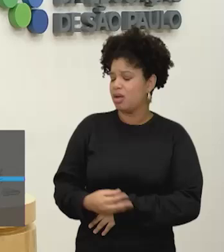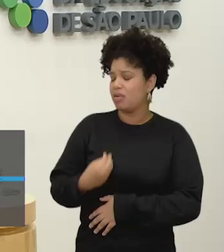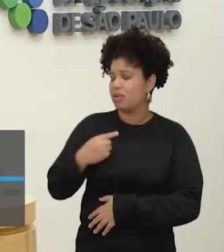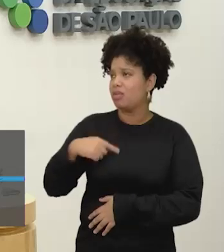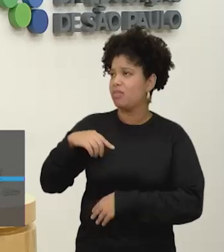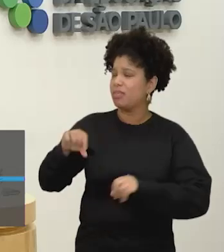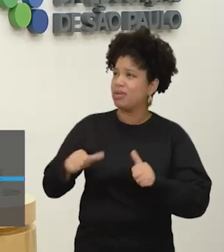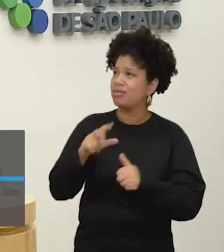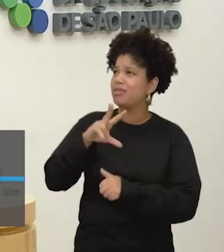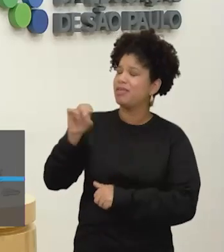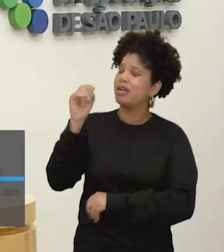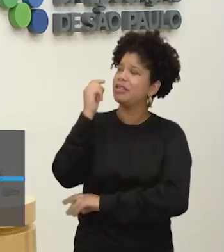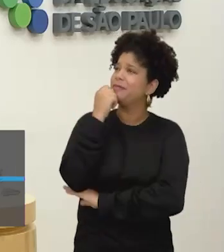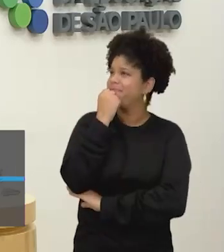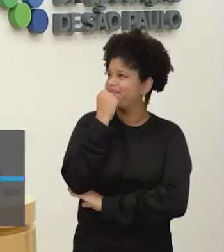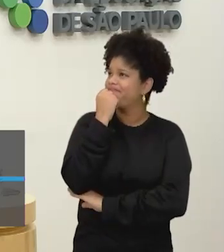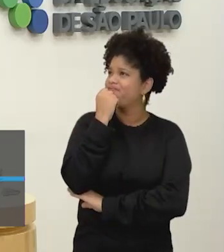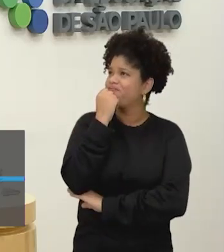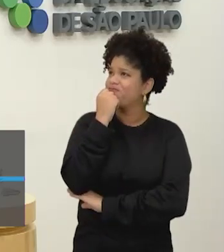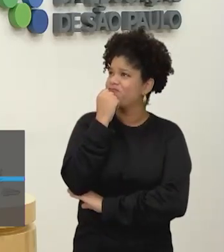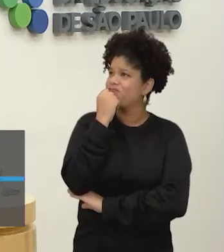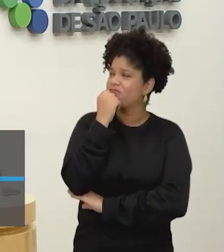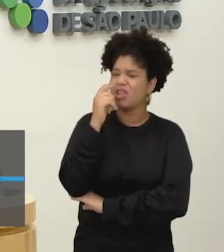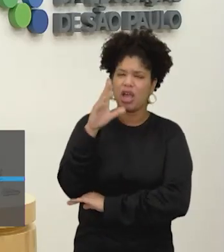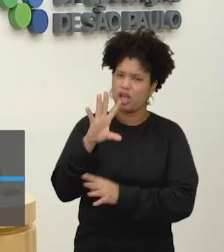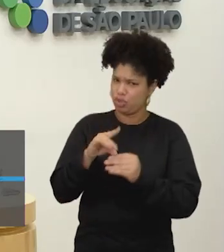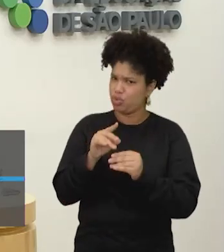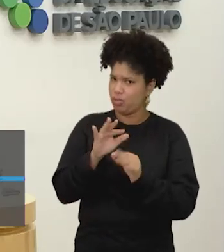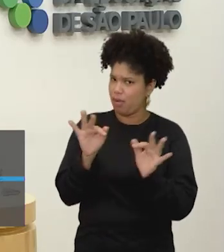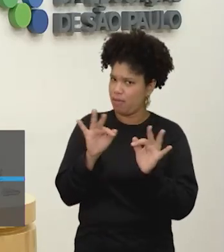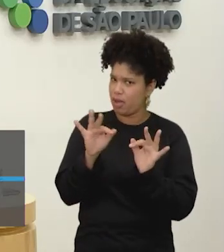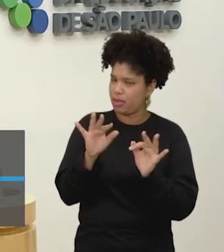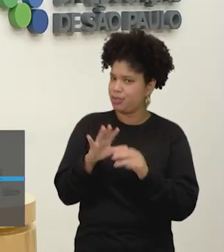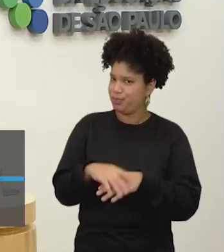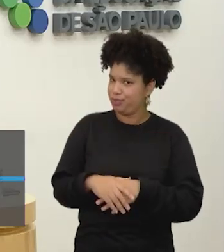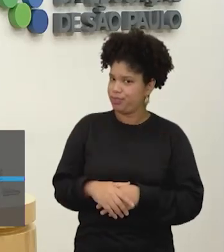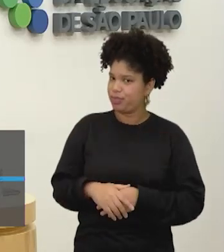ficará boa? Coisas do tipo, né? Eu estou parafraseando. E o corvo,